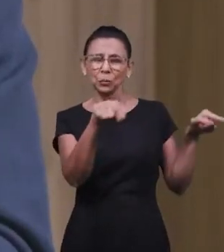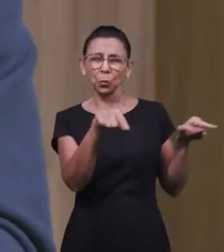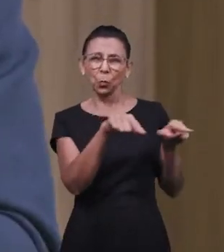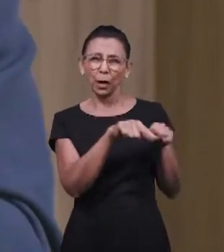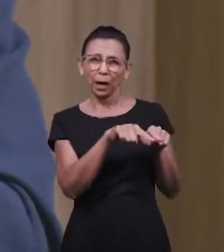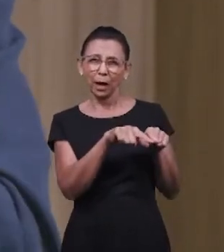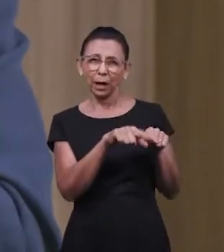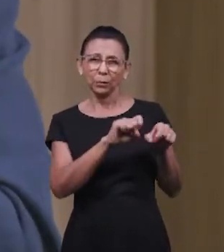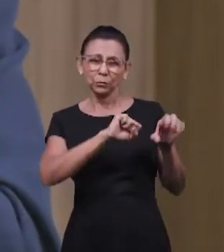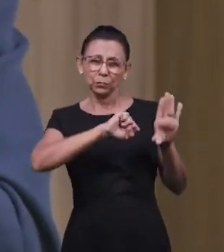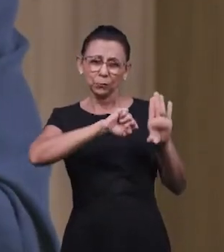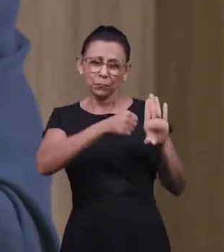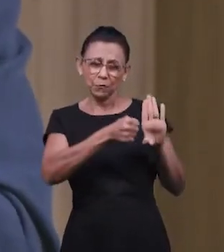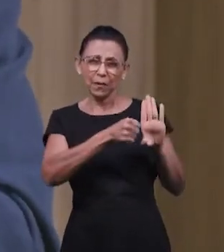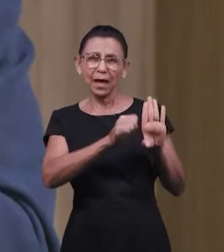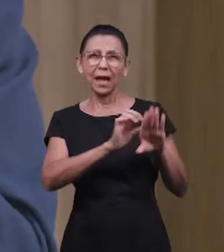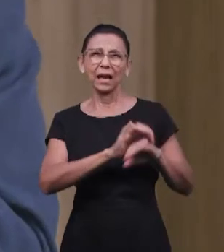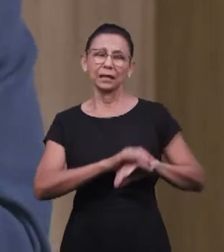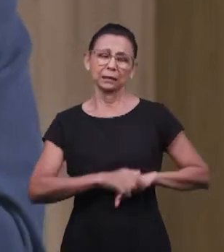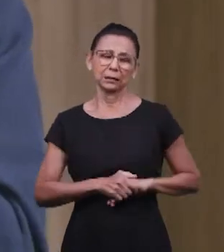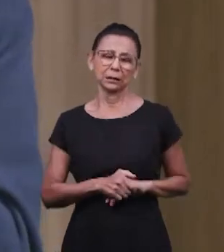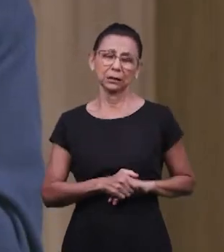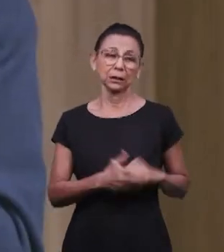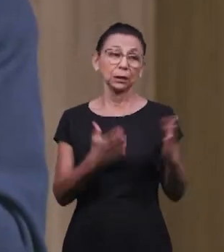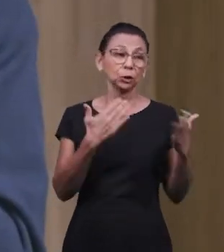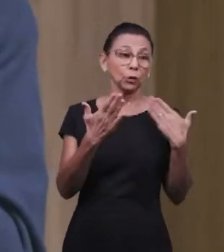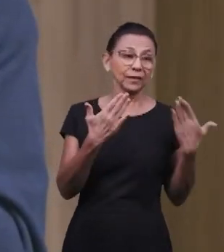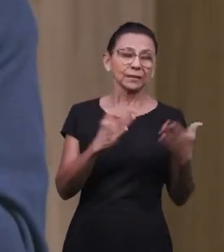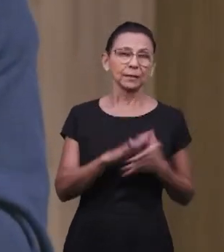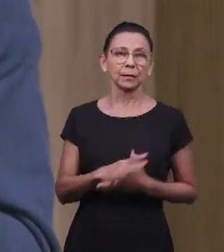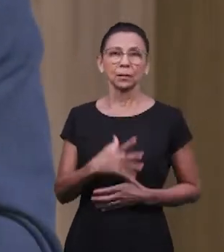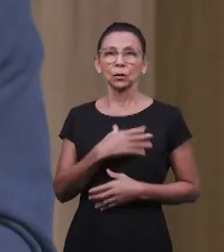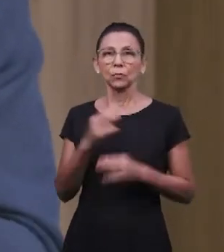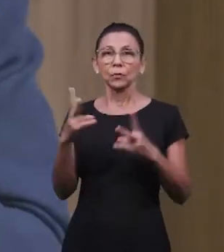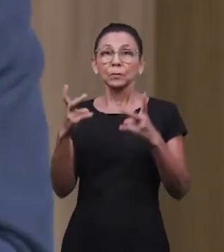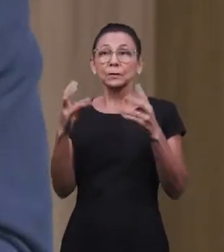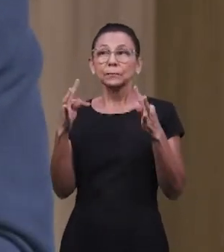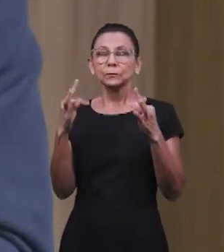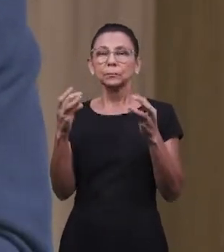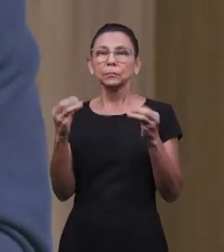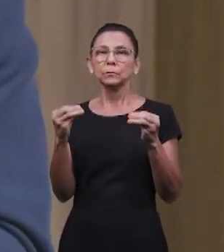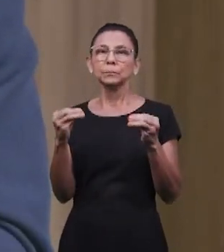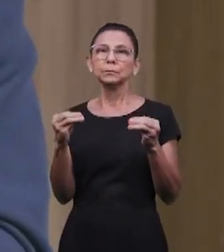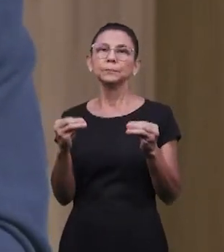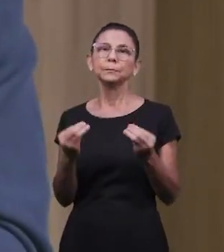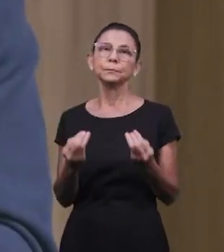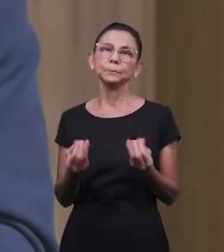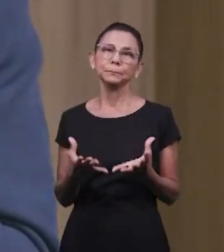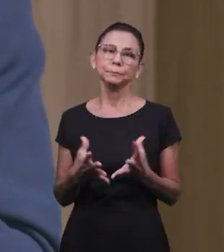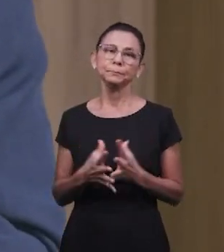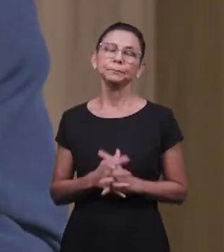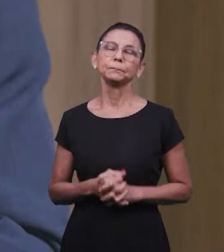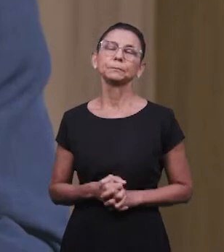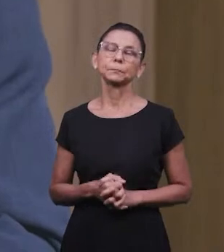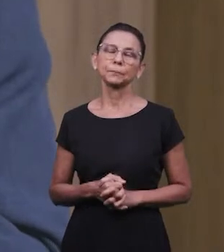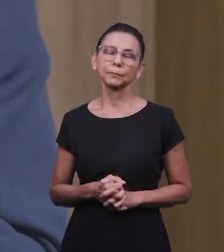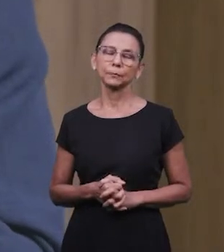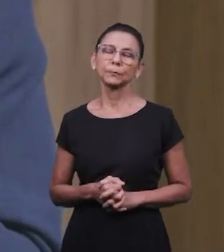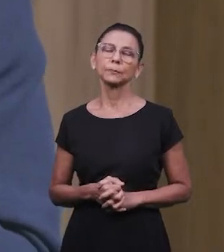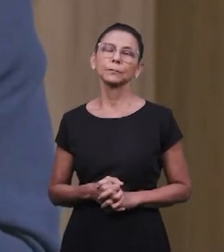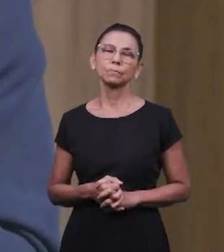essa discussão, faça em um lugar mais reservado, porque o filho está observando tudo, está vendo tudo acontecendo. Então, nós temos que ter muito cuidado, porque